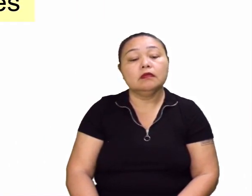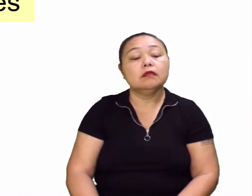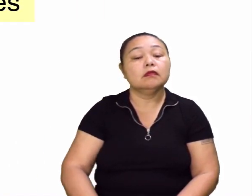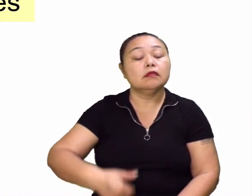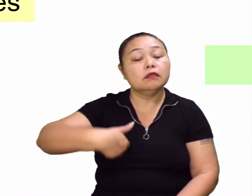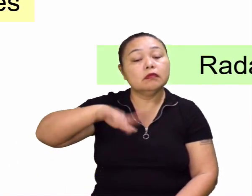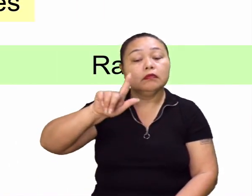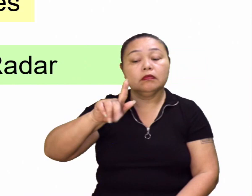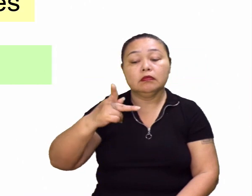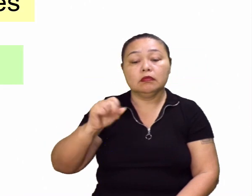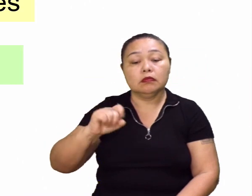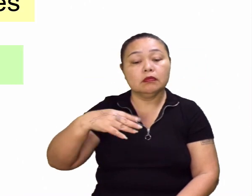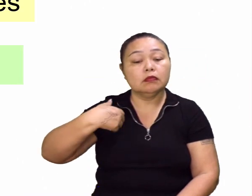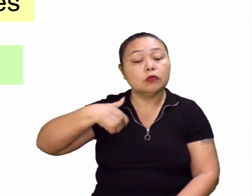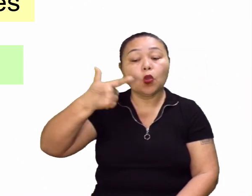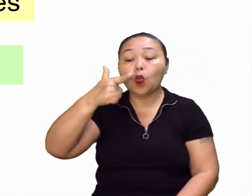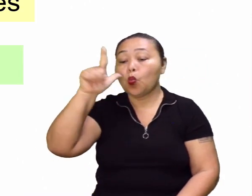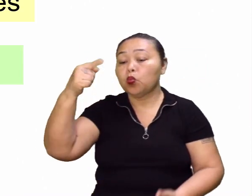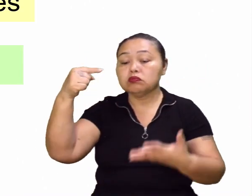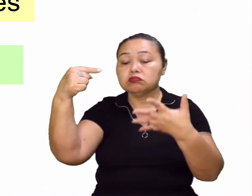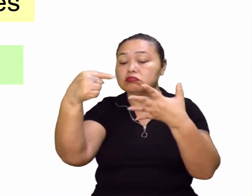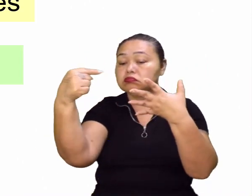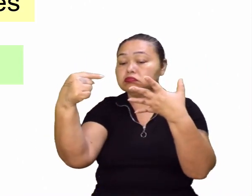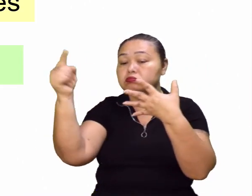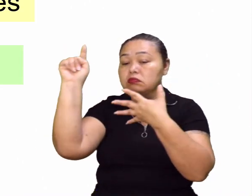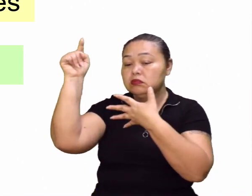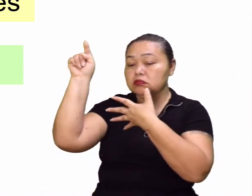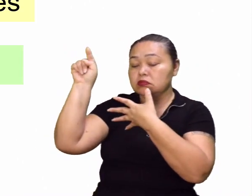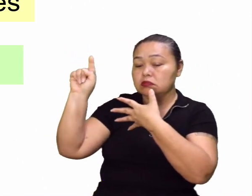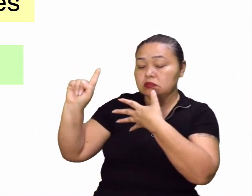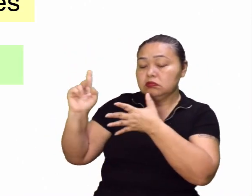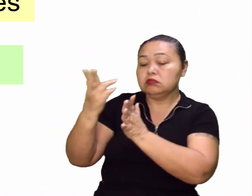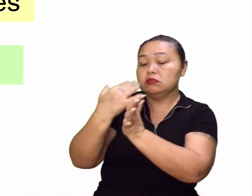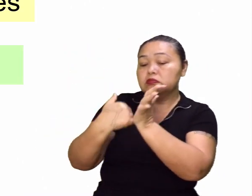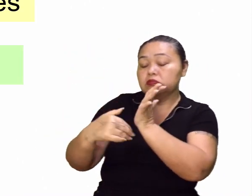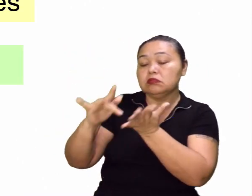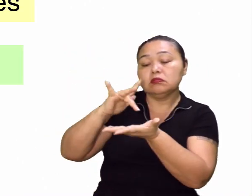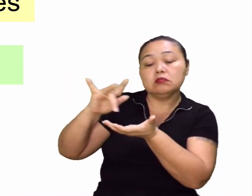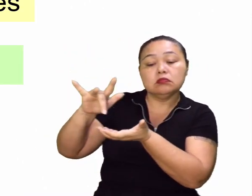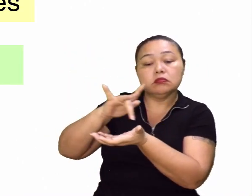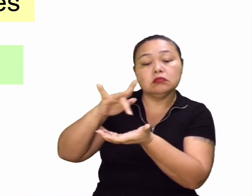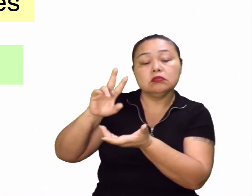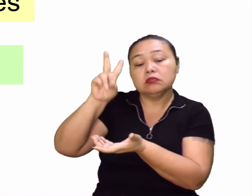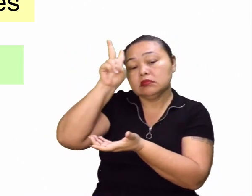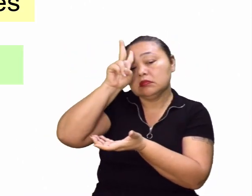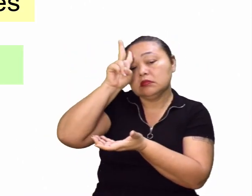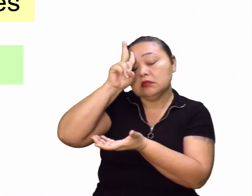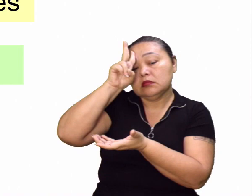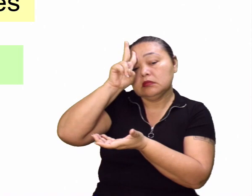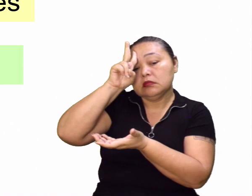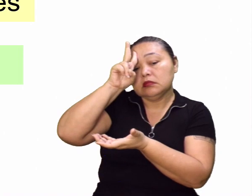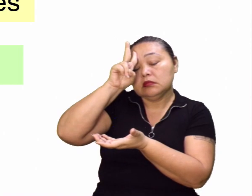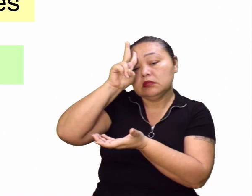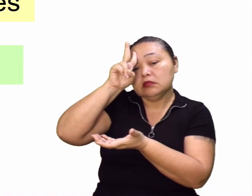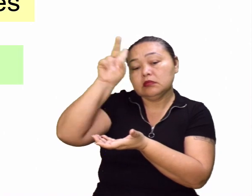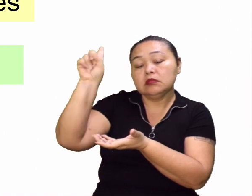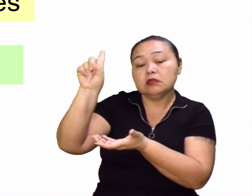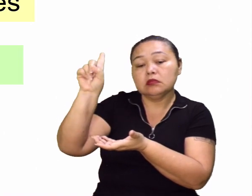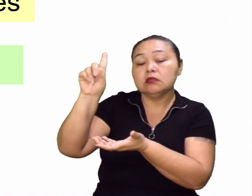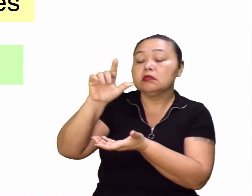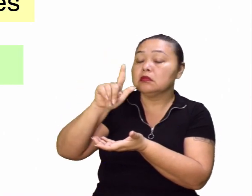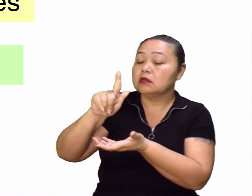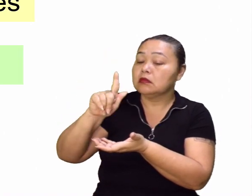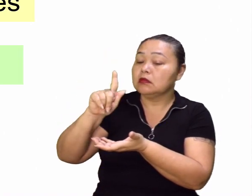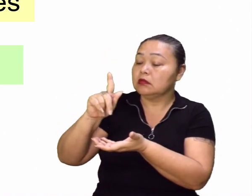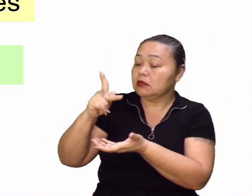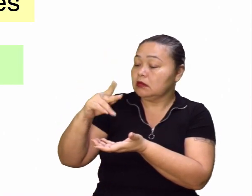Além do GPS, a gente tem outros recursos também importantes para a cartografia digital, né, professor Jorge? Só lembrando, Rogério, que o